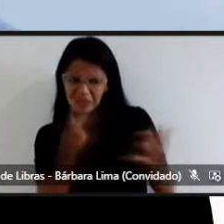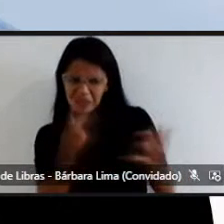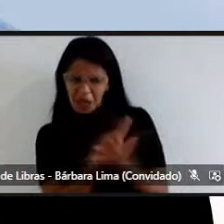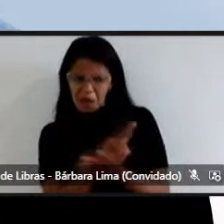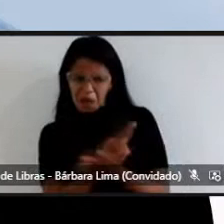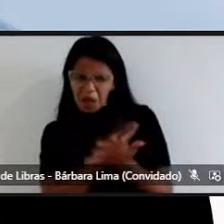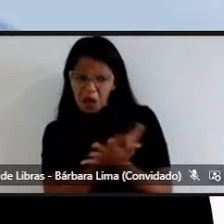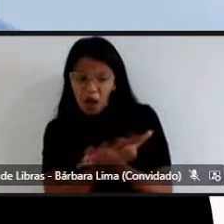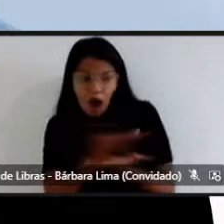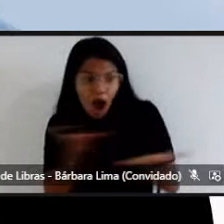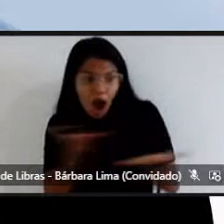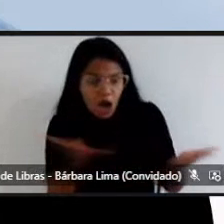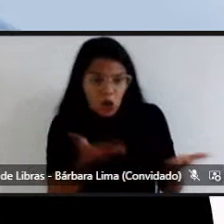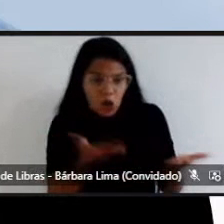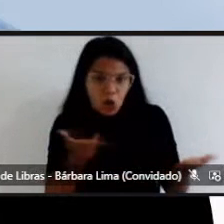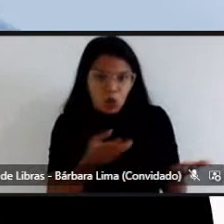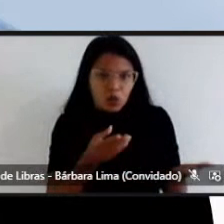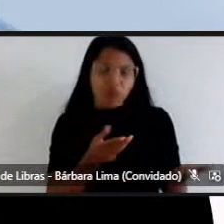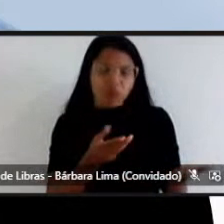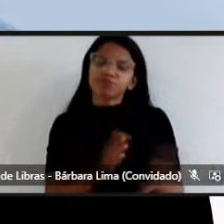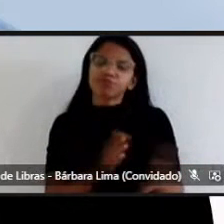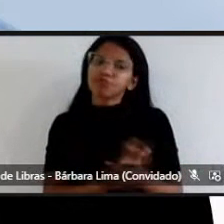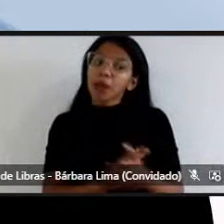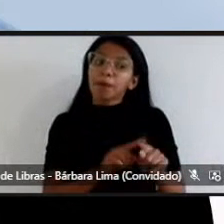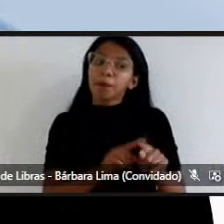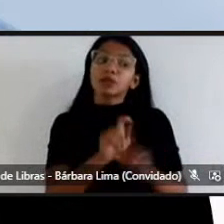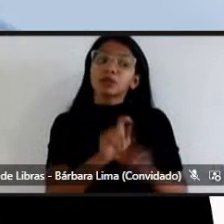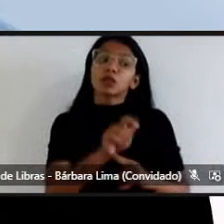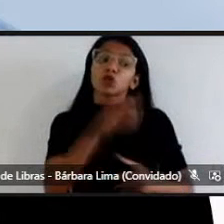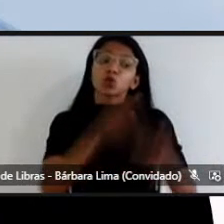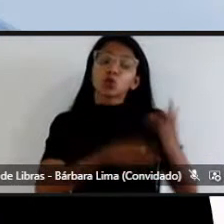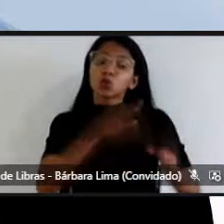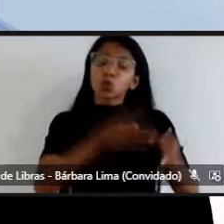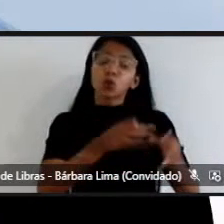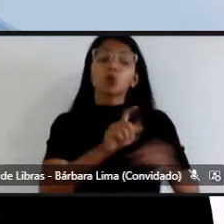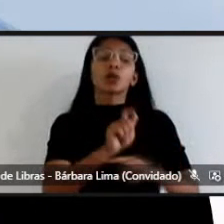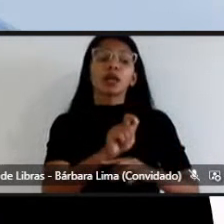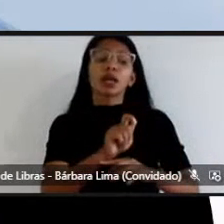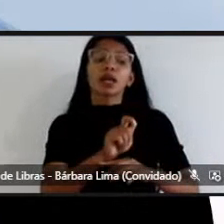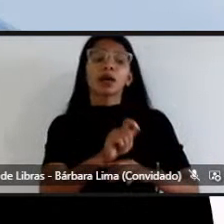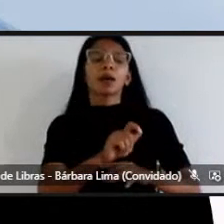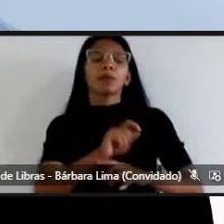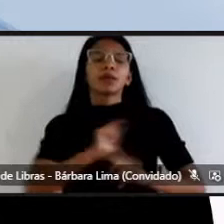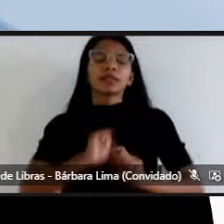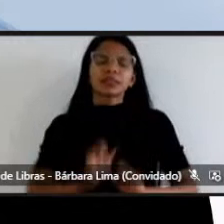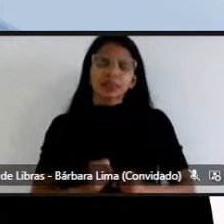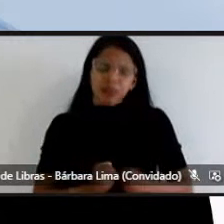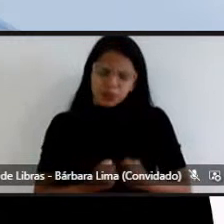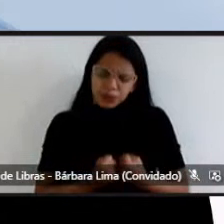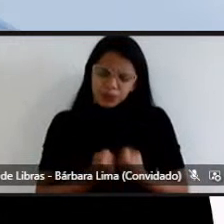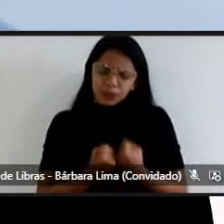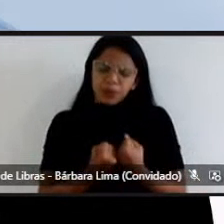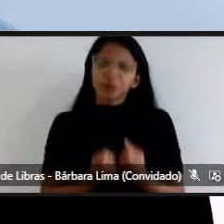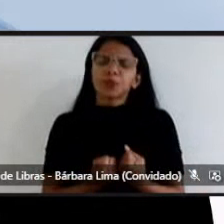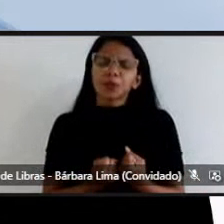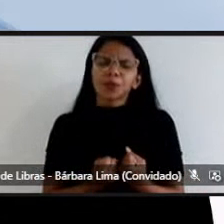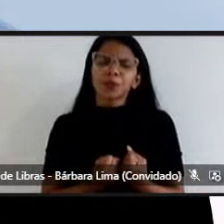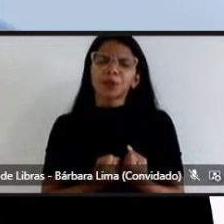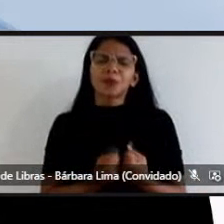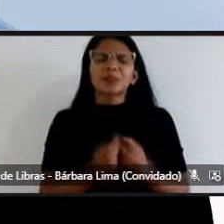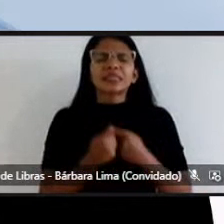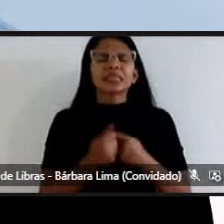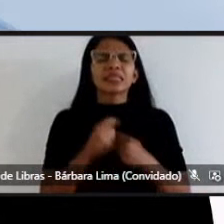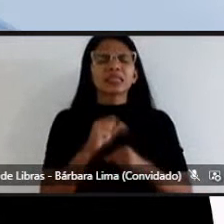cometeu, pelos delitos que ela cometeu, mas julgue ela pelo esforço que ela está imprimindo para corrigir as